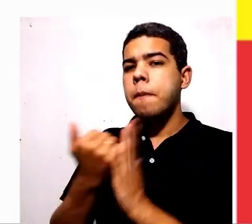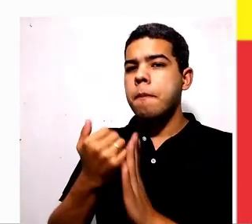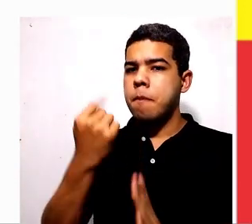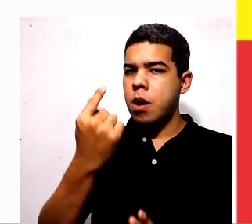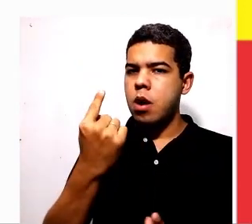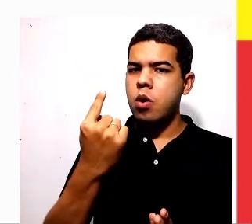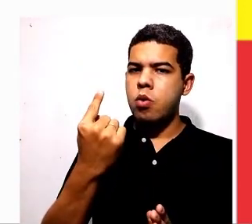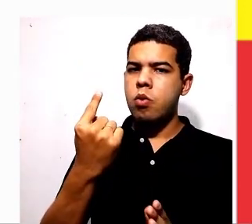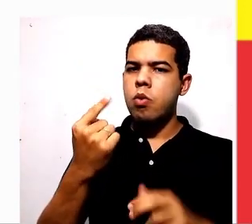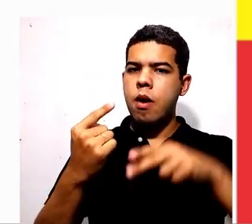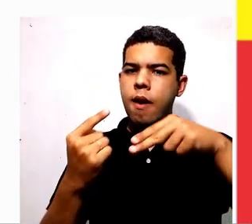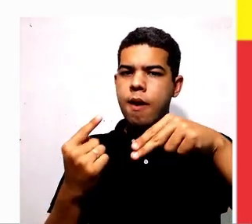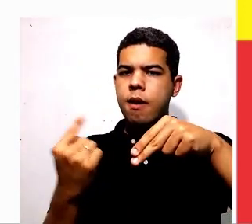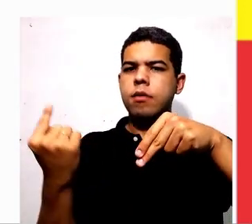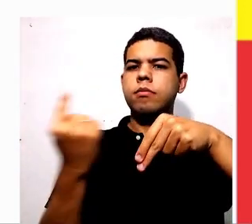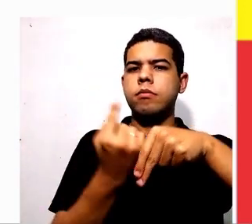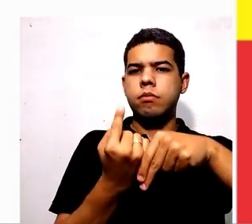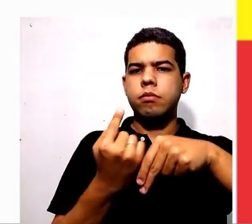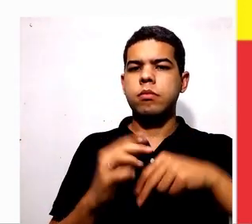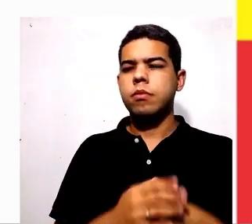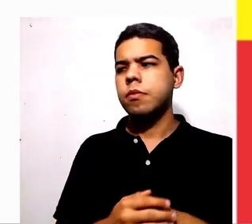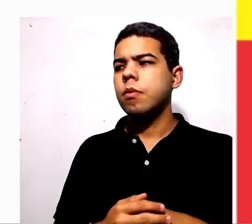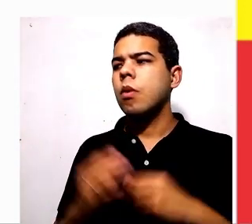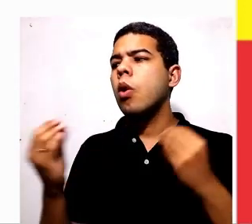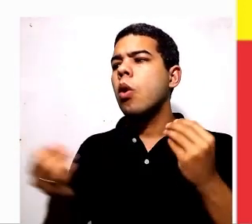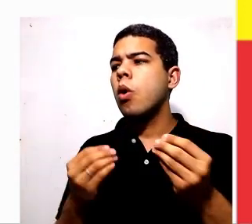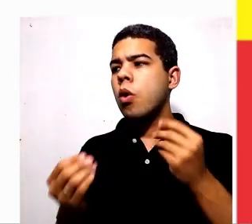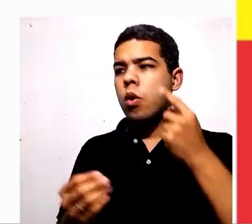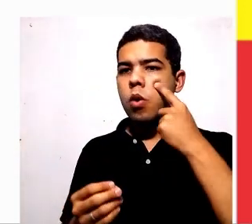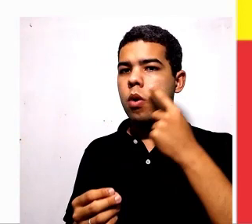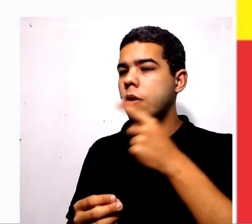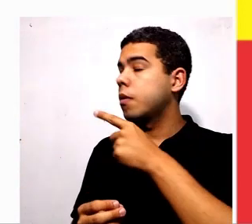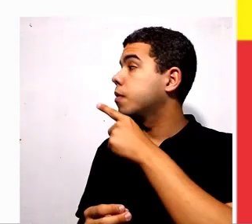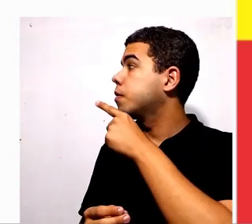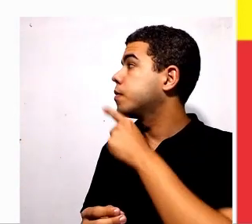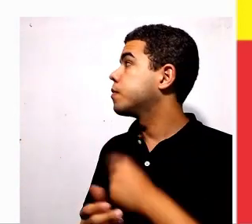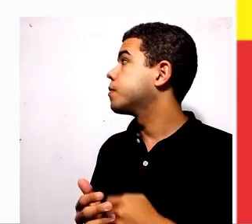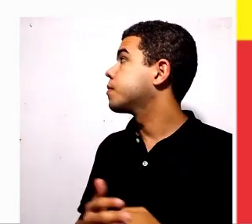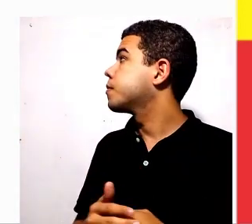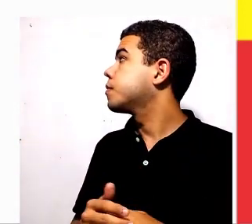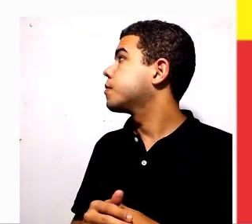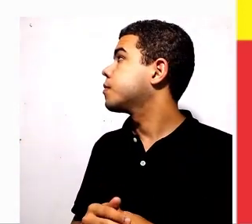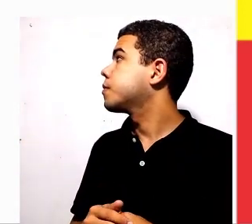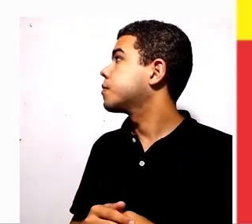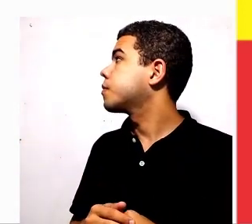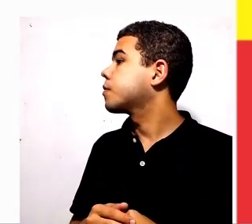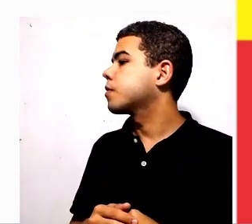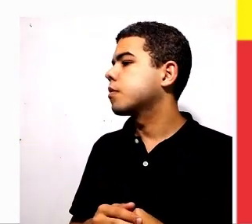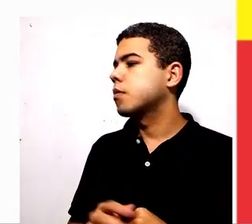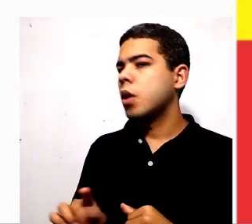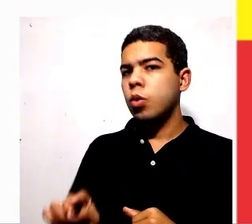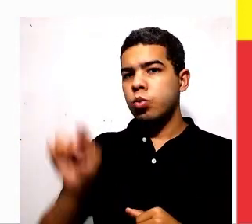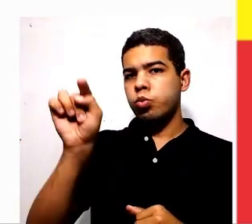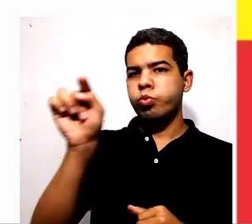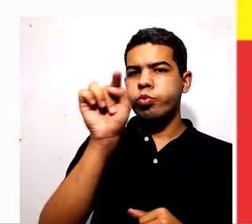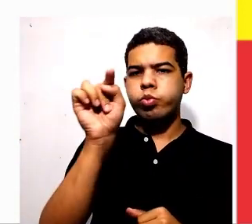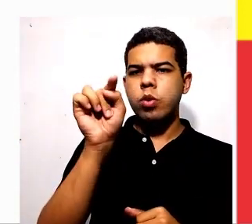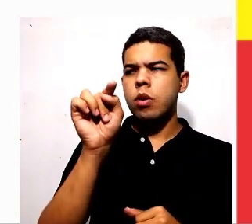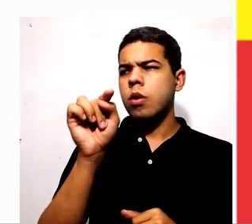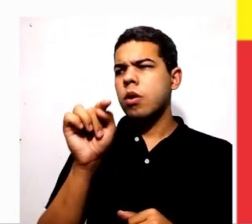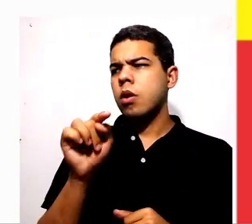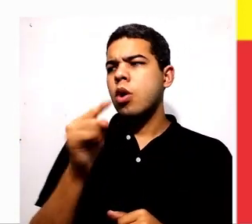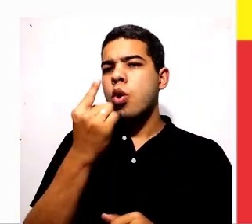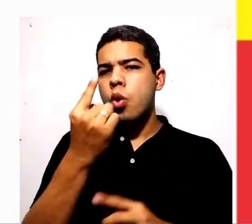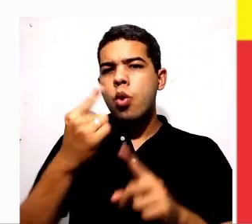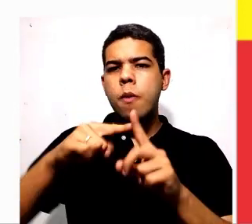a n. Então, adicionou onde? Então, vai vir para cá. Ó. Se o n for 1, nesse caso você vai adicionar mais 1. Então, fica 1